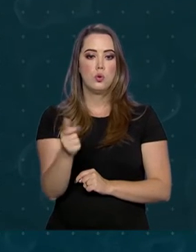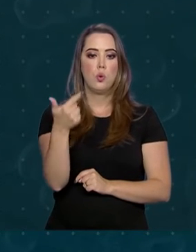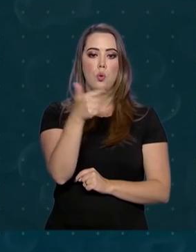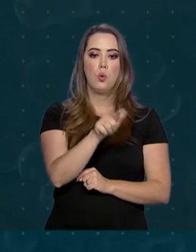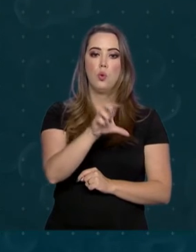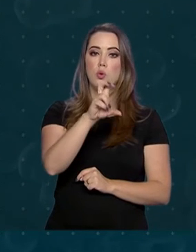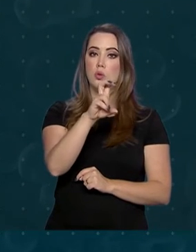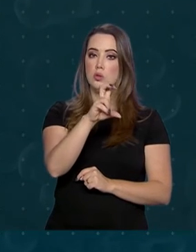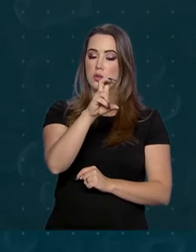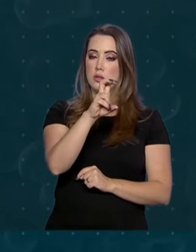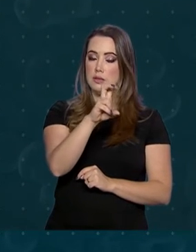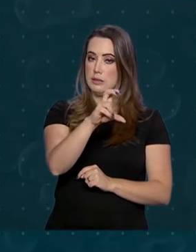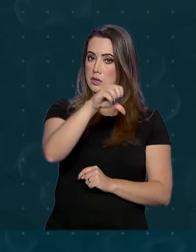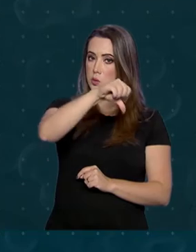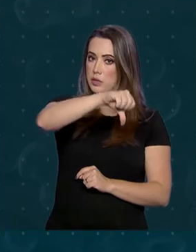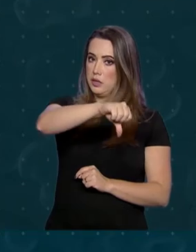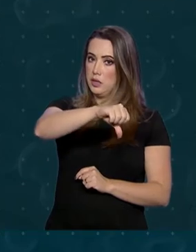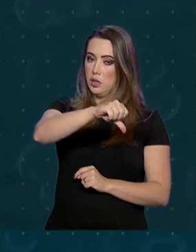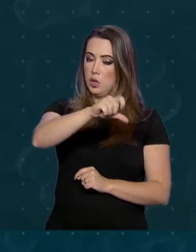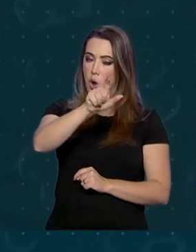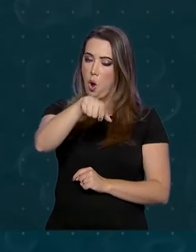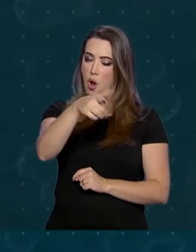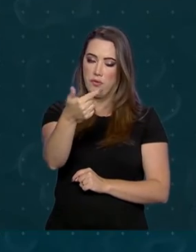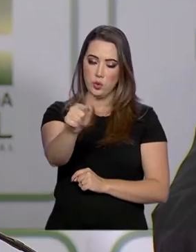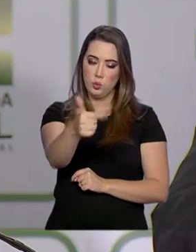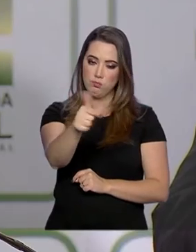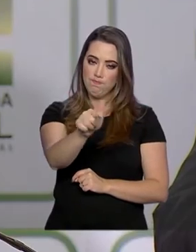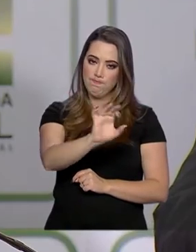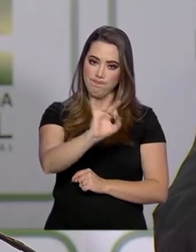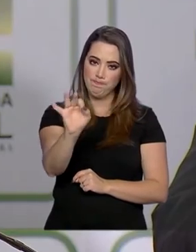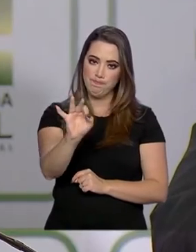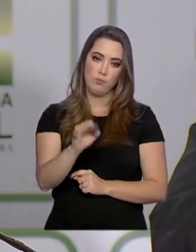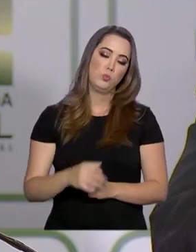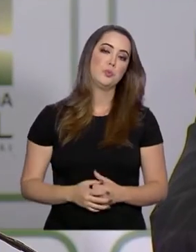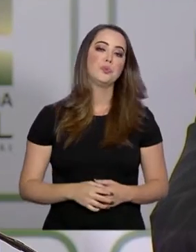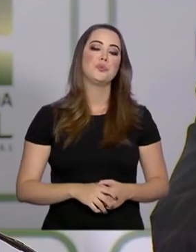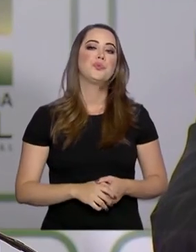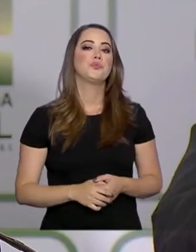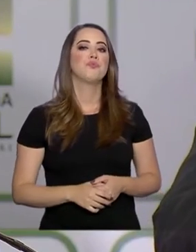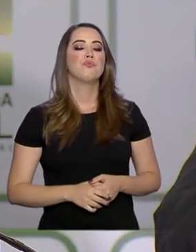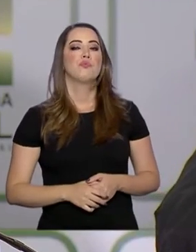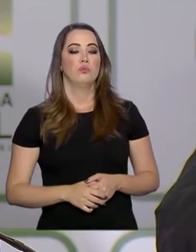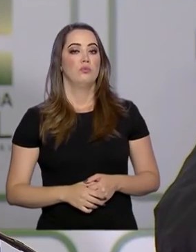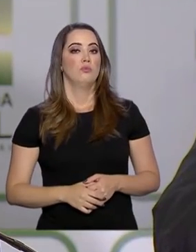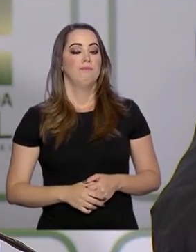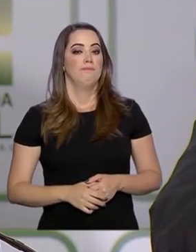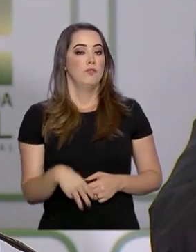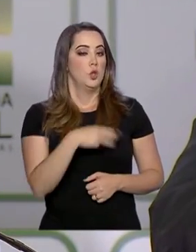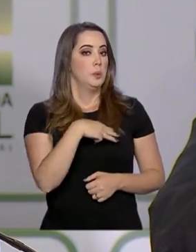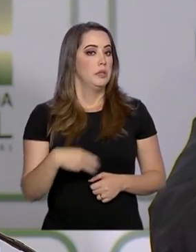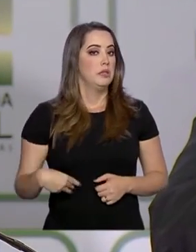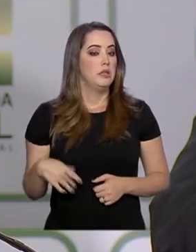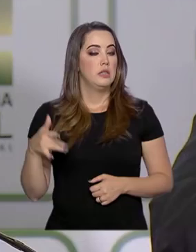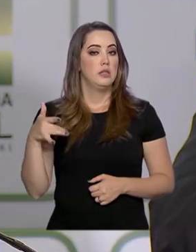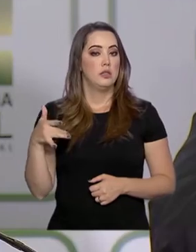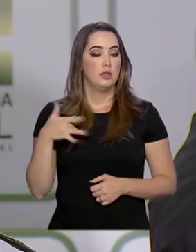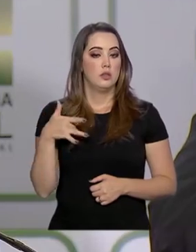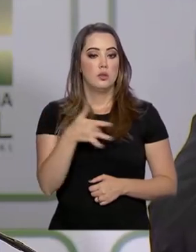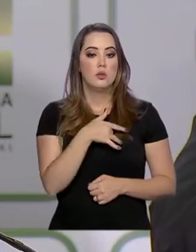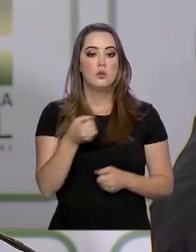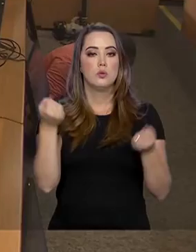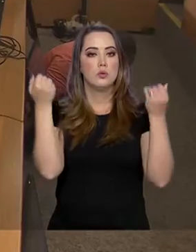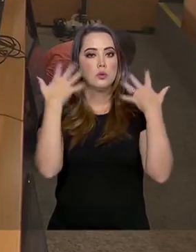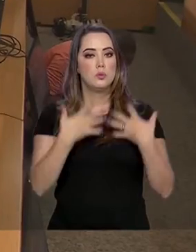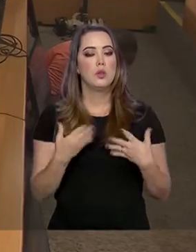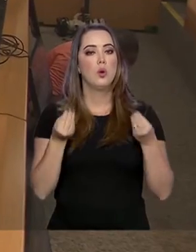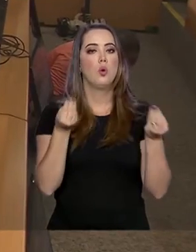59 casos foram descartados. O ministro Luiz Henrique Mandetta reforça os cuidados para